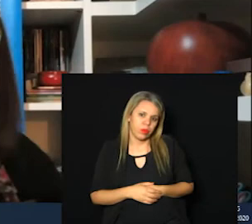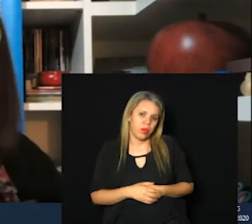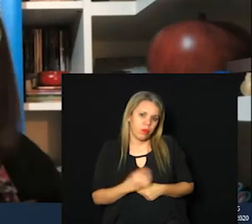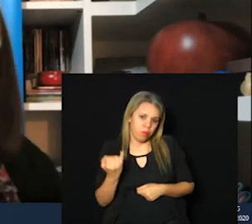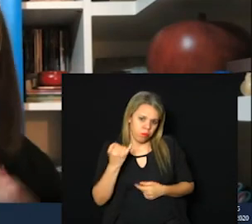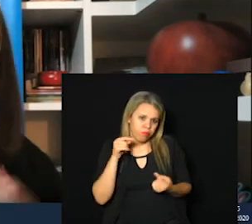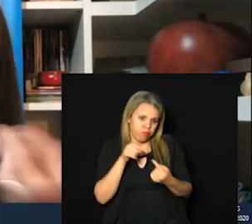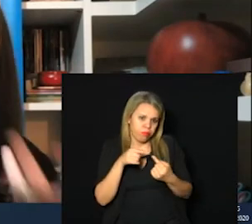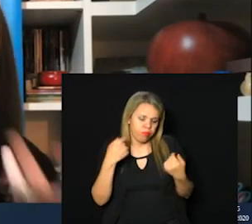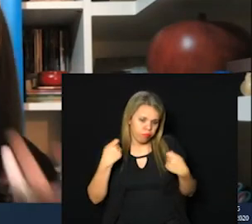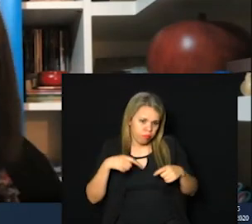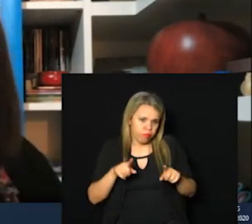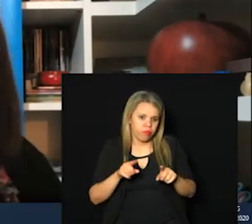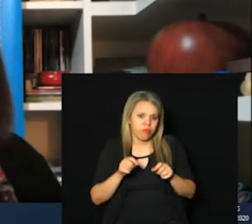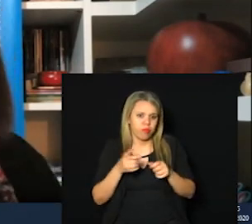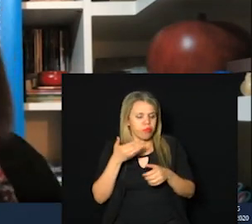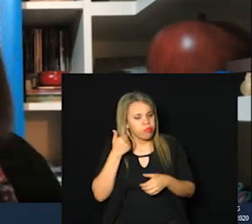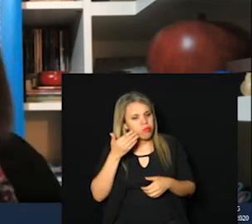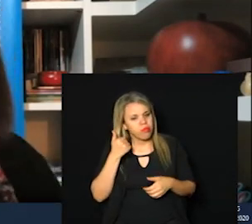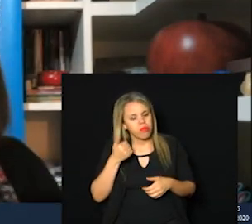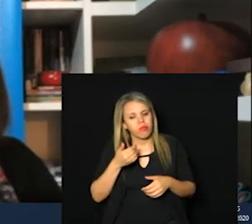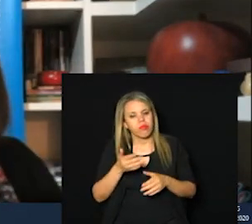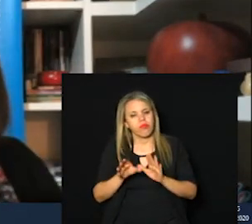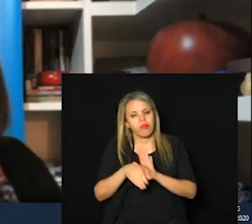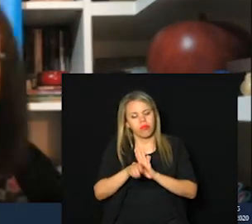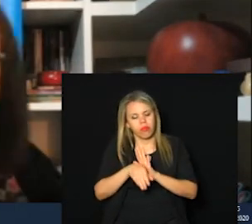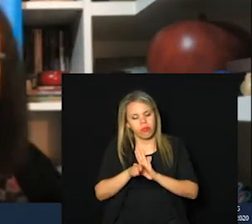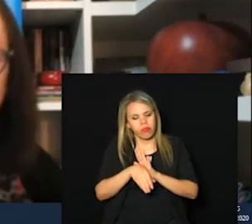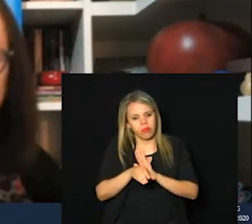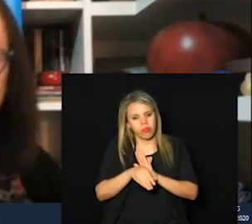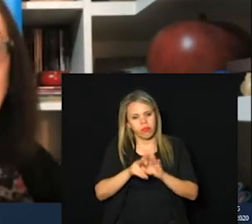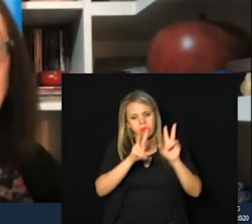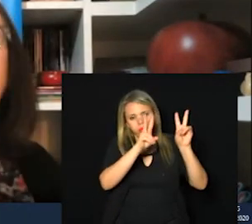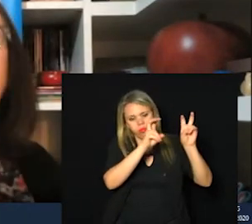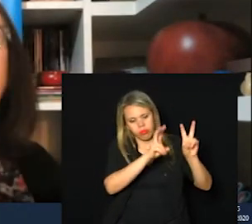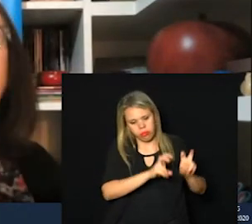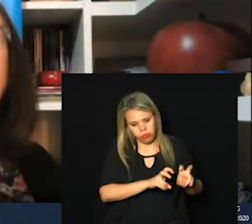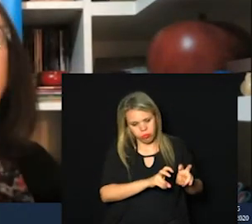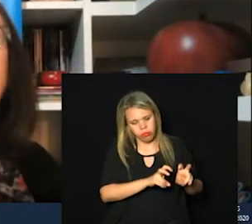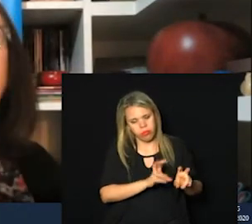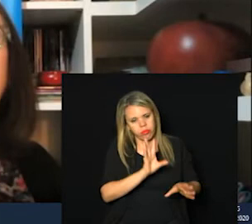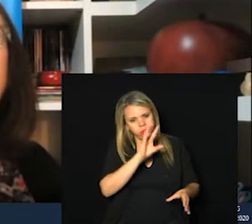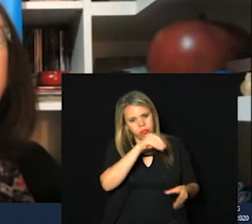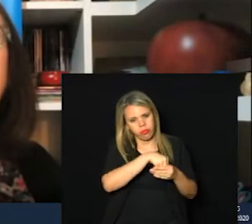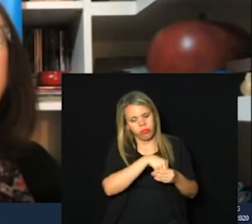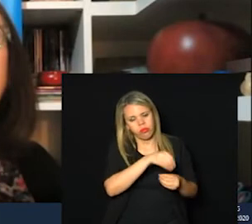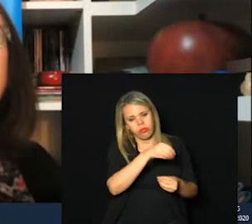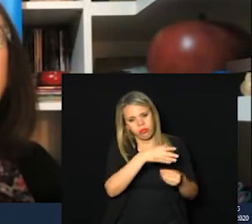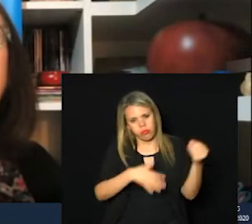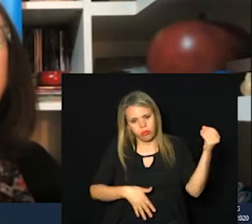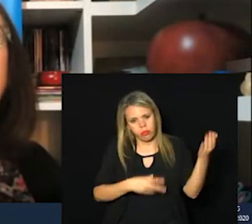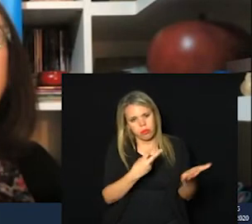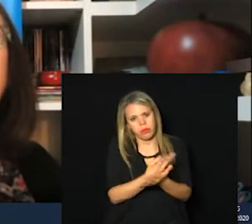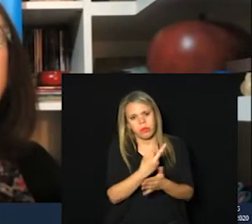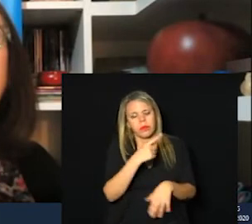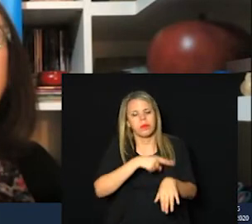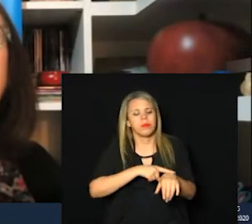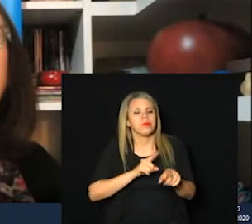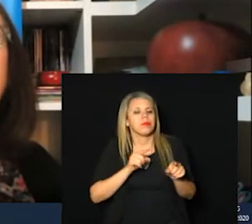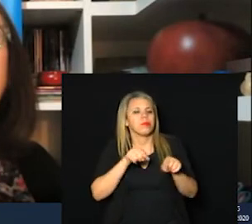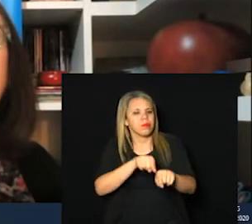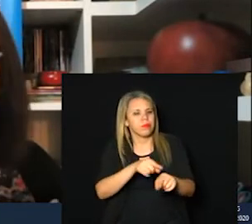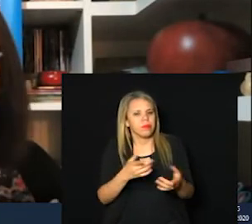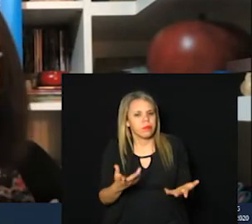precisa na exploração dos conceitos, nos temas que ela aborda, e, ao mesmo tempo, trazer isso